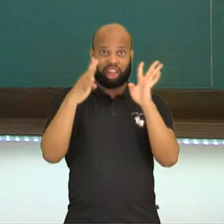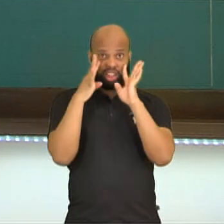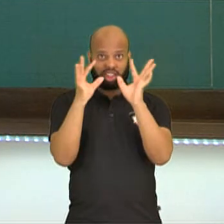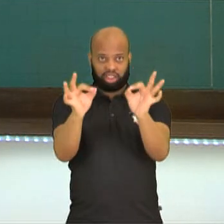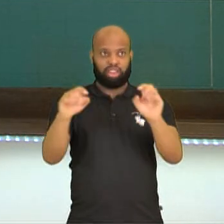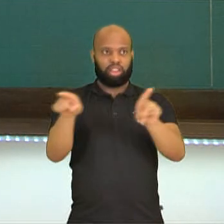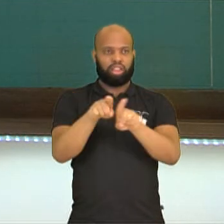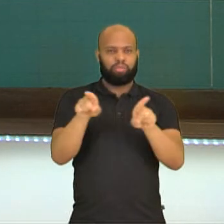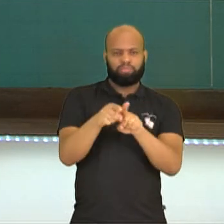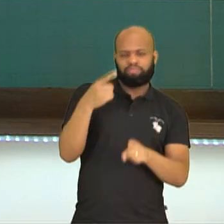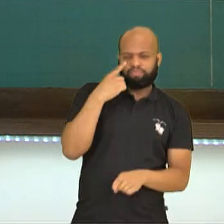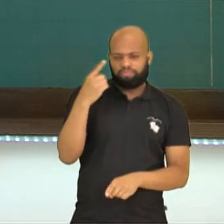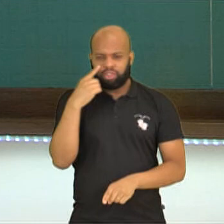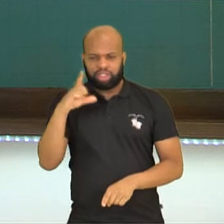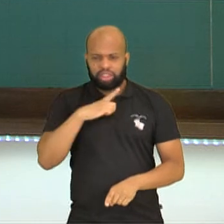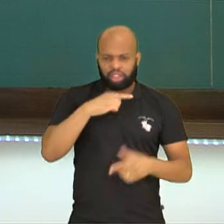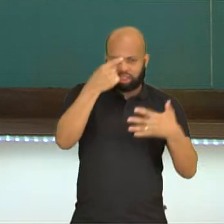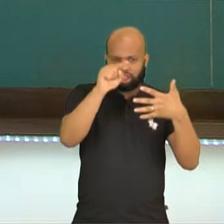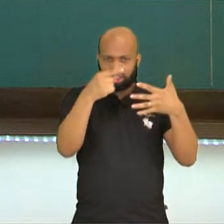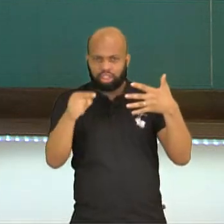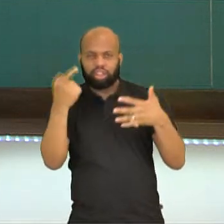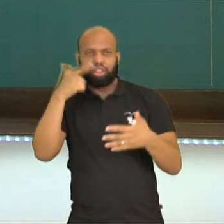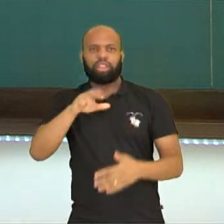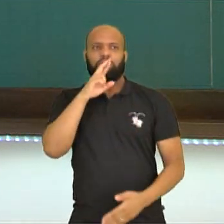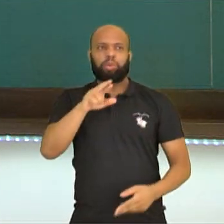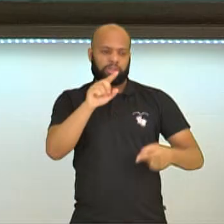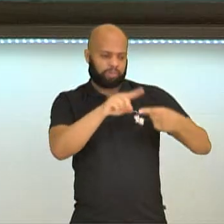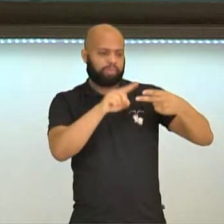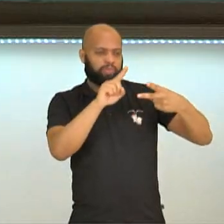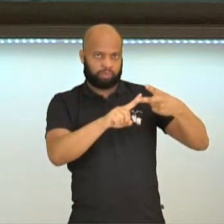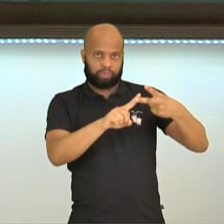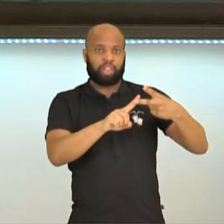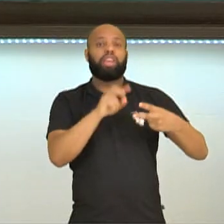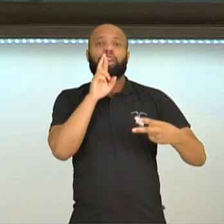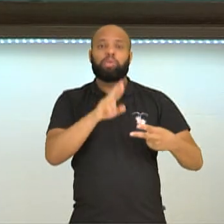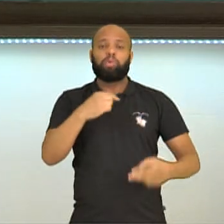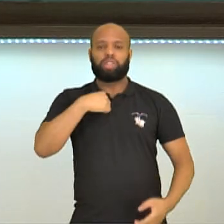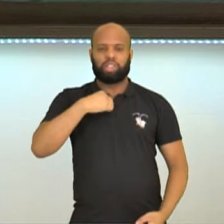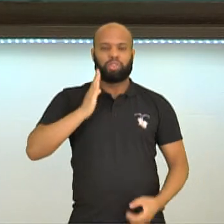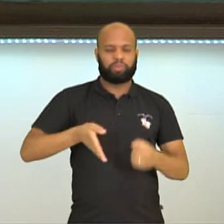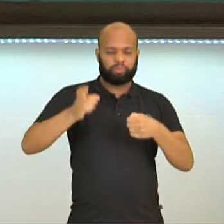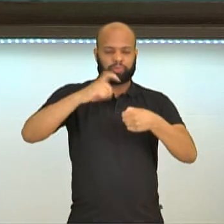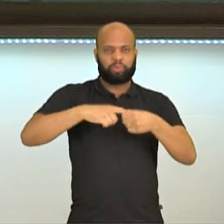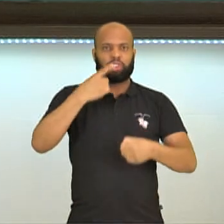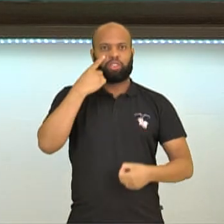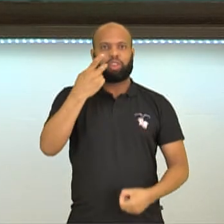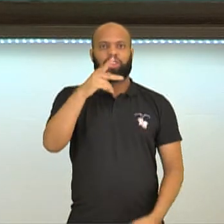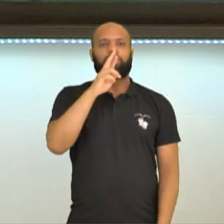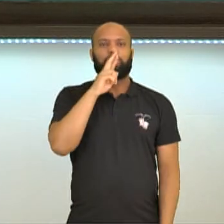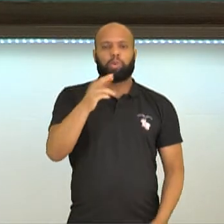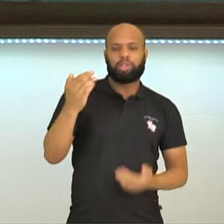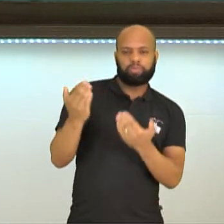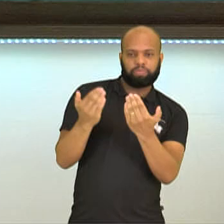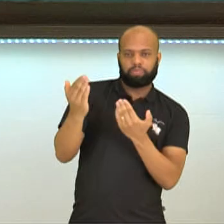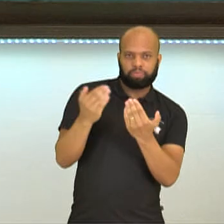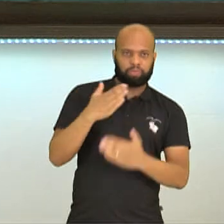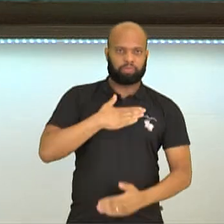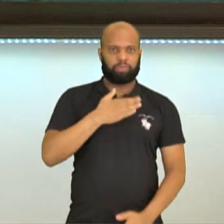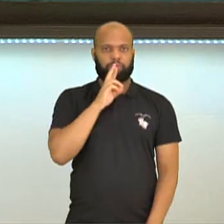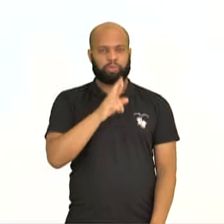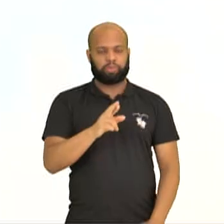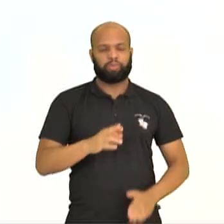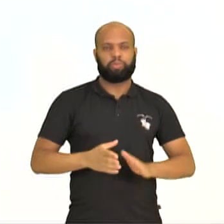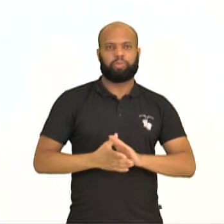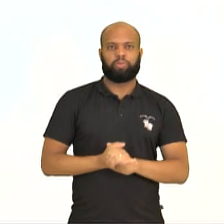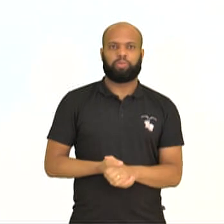atentamente, rastreiem os elementos para poder responder essas questões. Respondam aí que eu já volto comentando com vocês o nosso